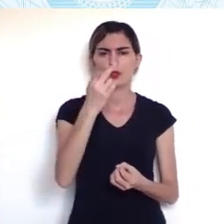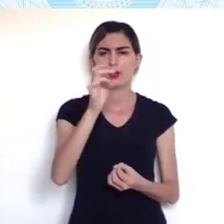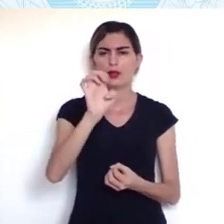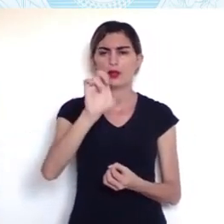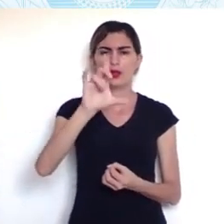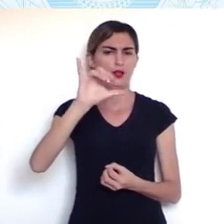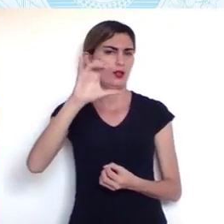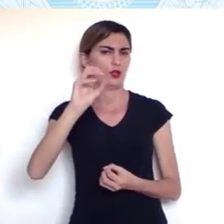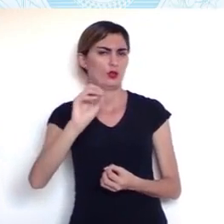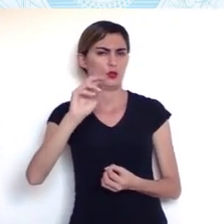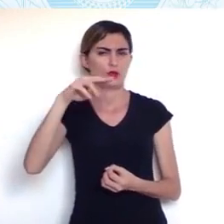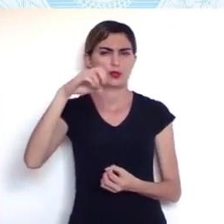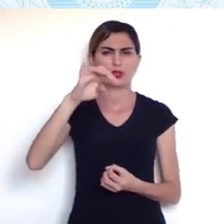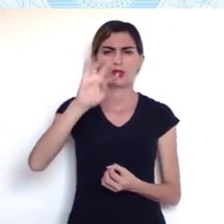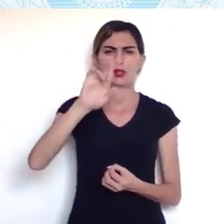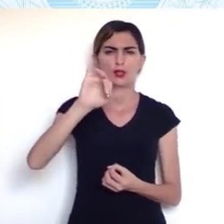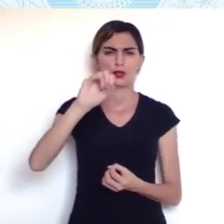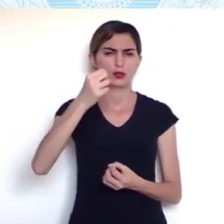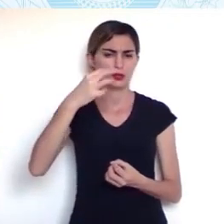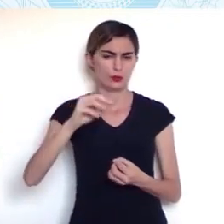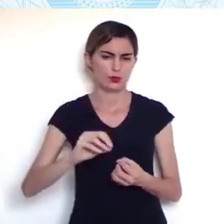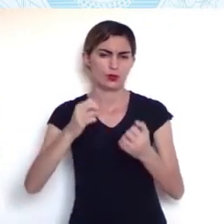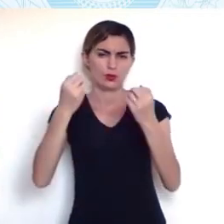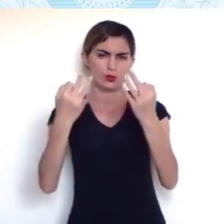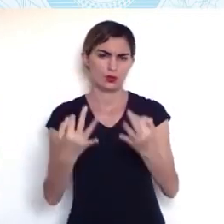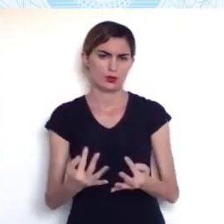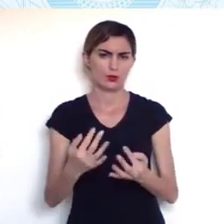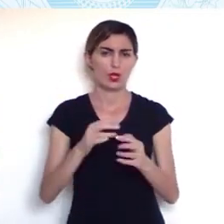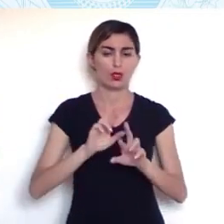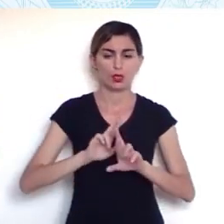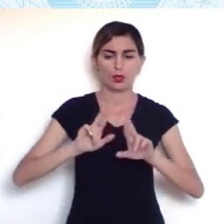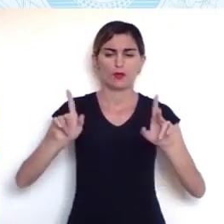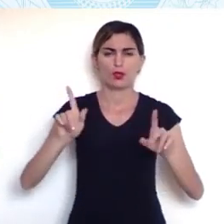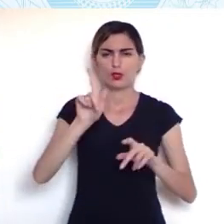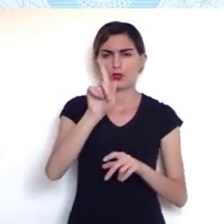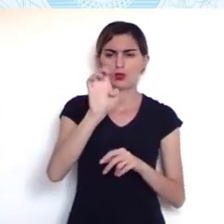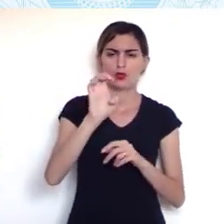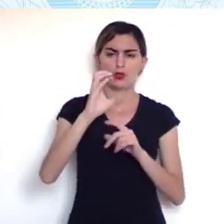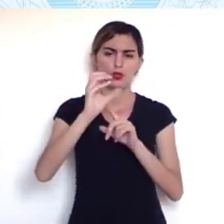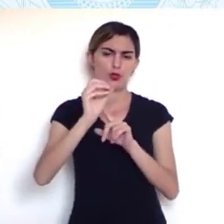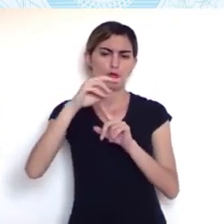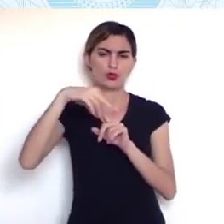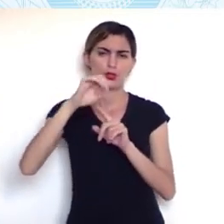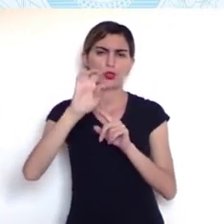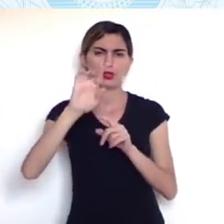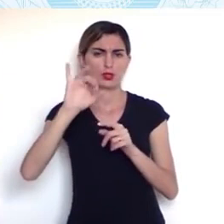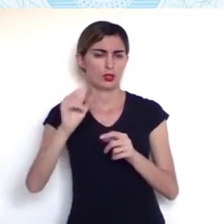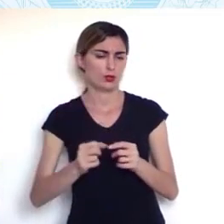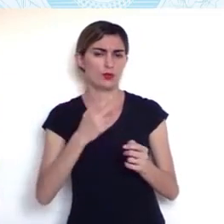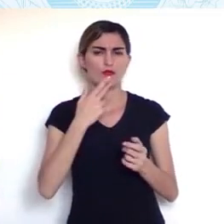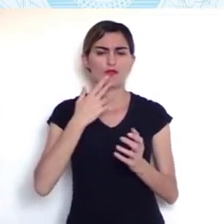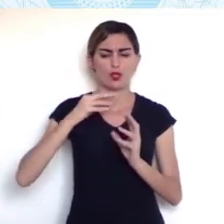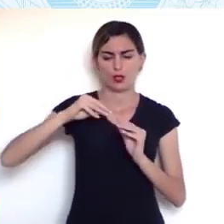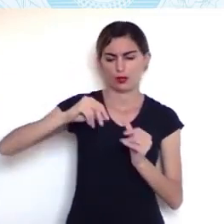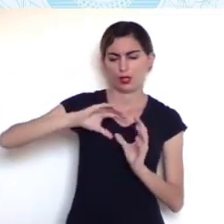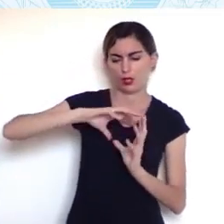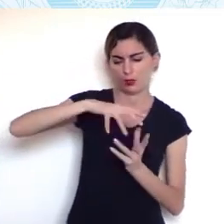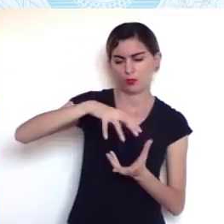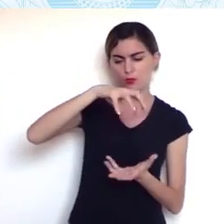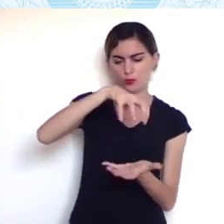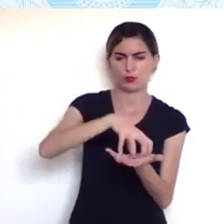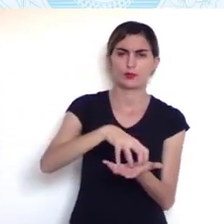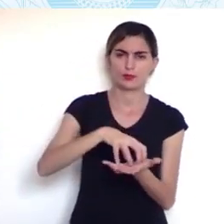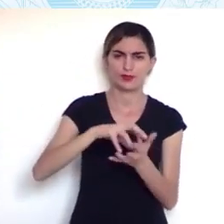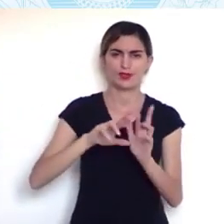Em oposição ao quê? Ao geocentrismo, que é a Terra como centro. Giordano